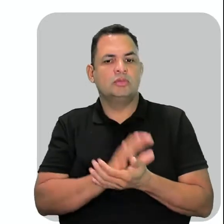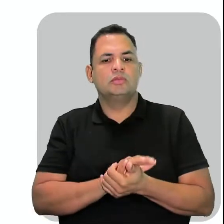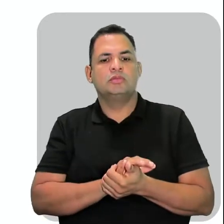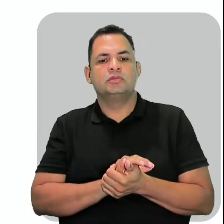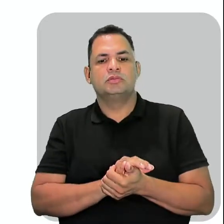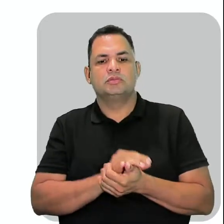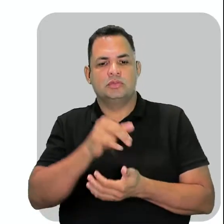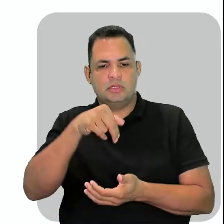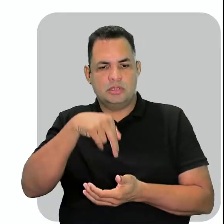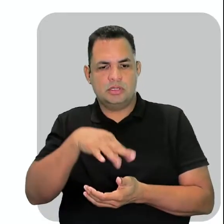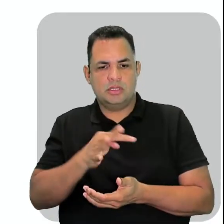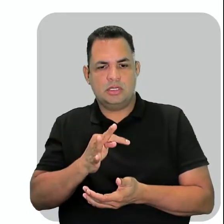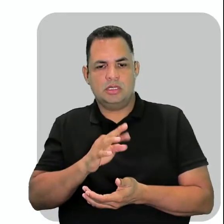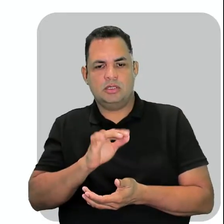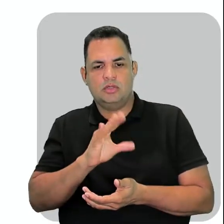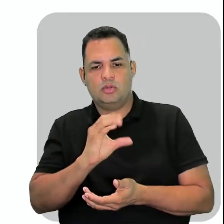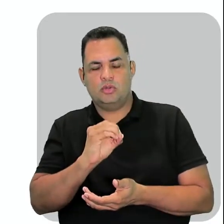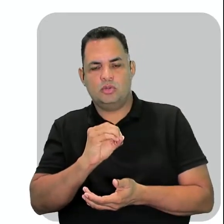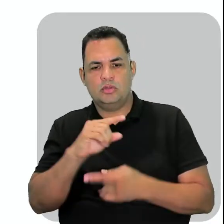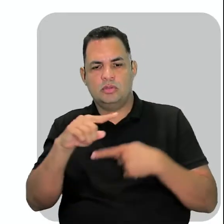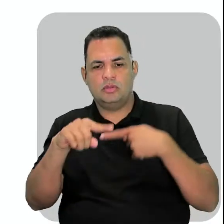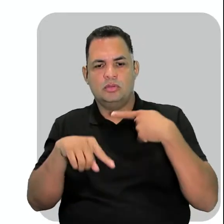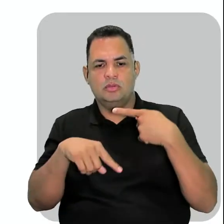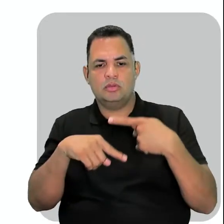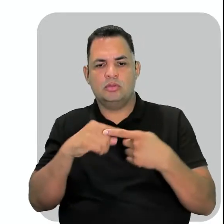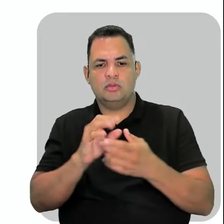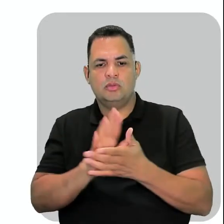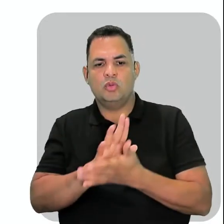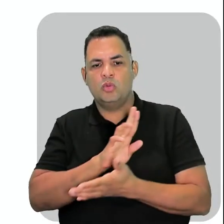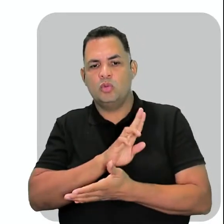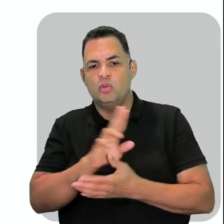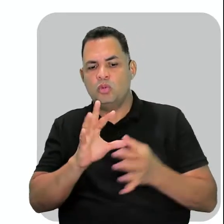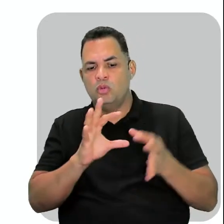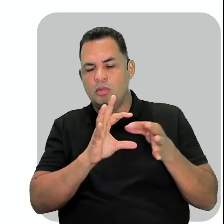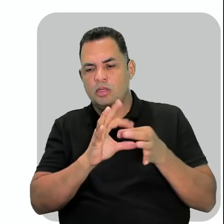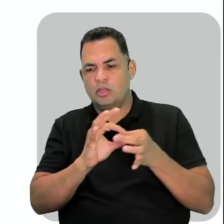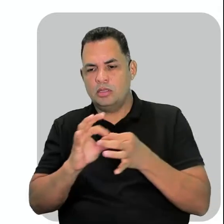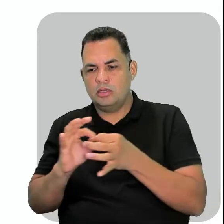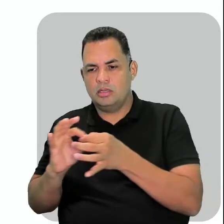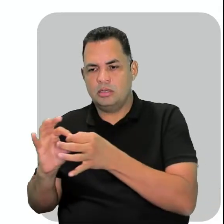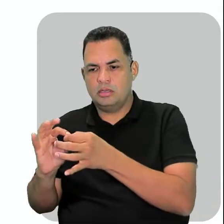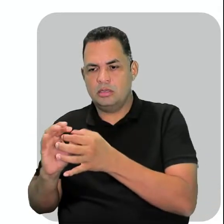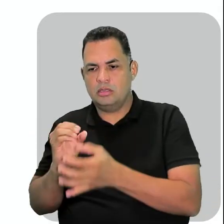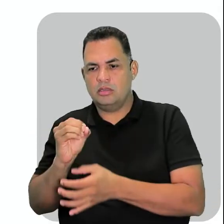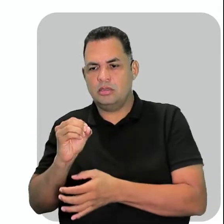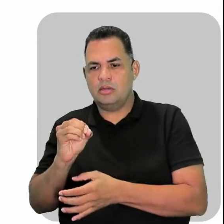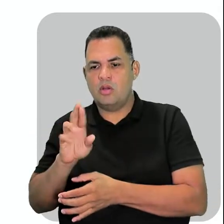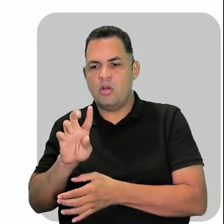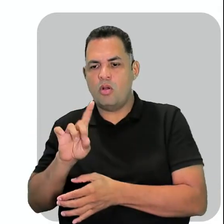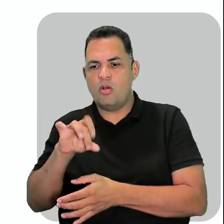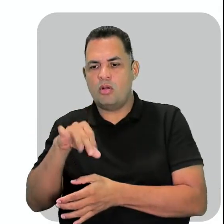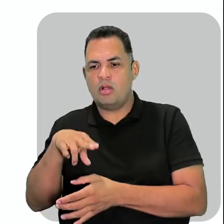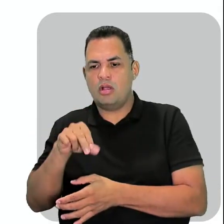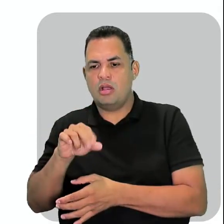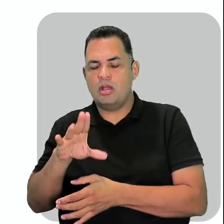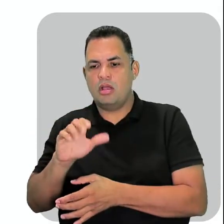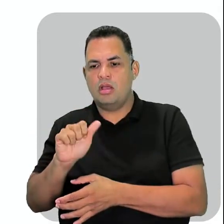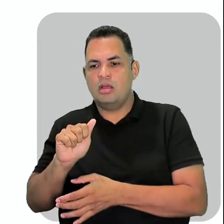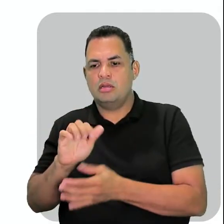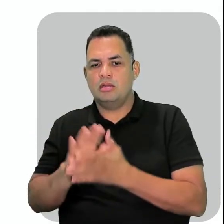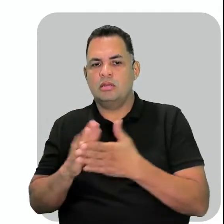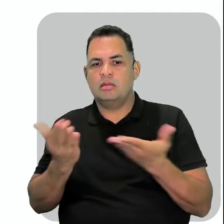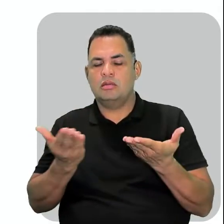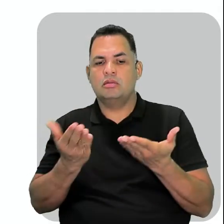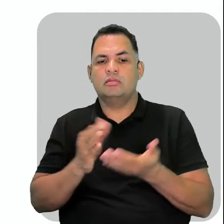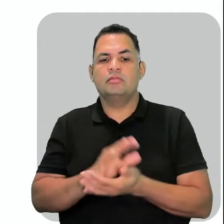o nitro antes e depois o nome da cadeia orgânica, normalmente, como se essa